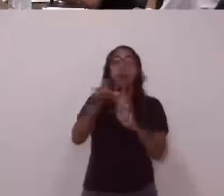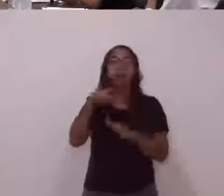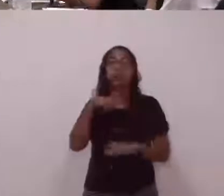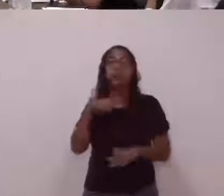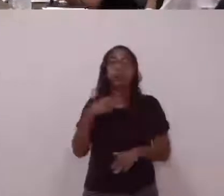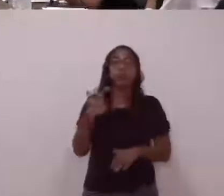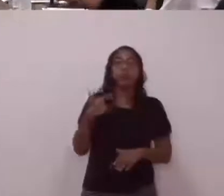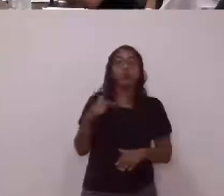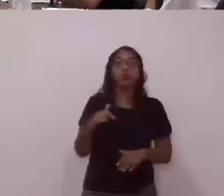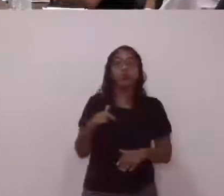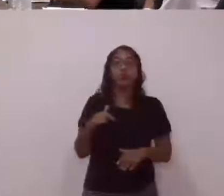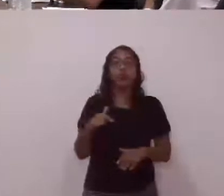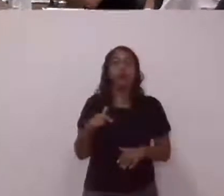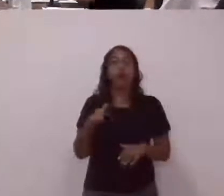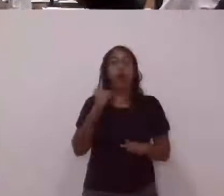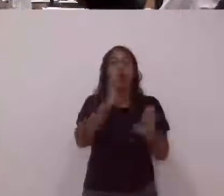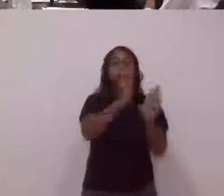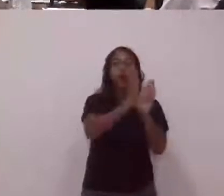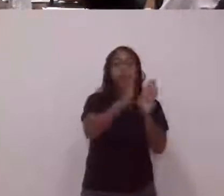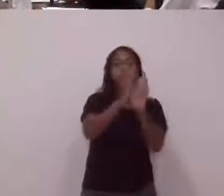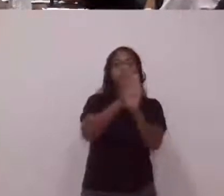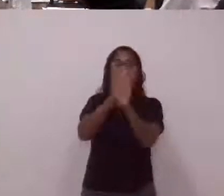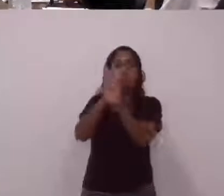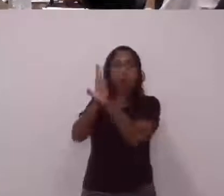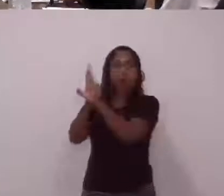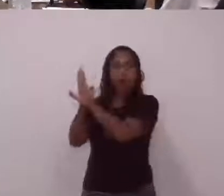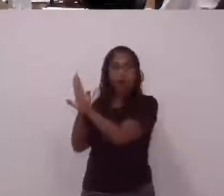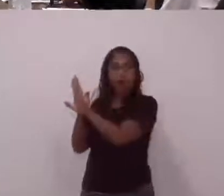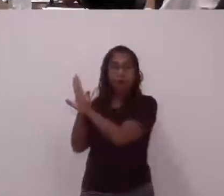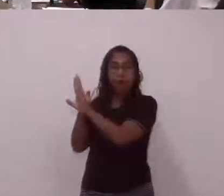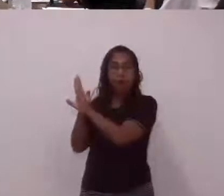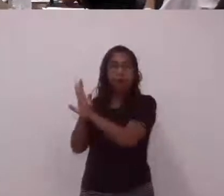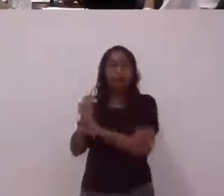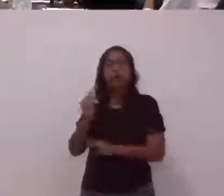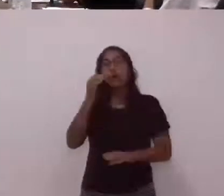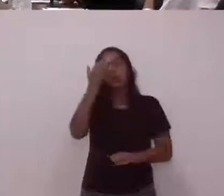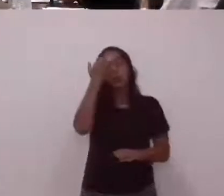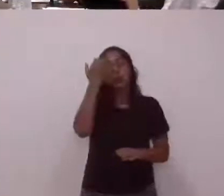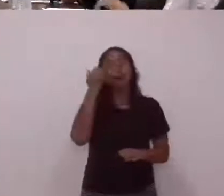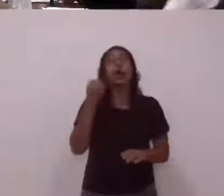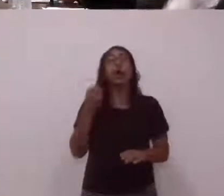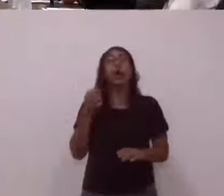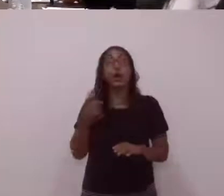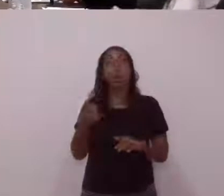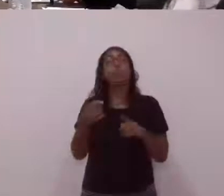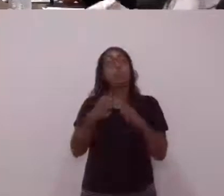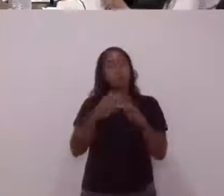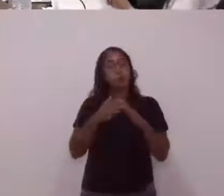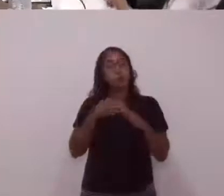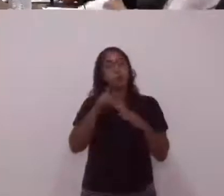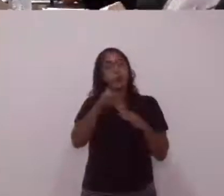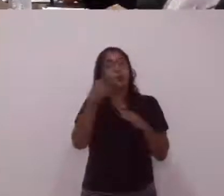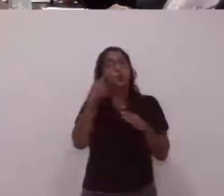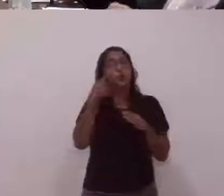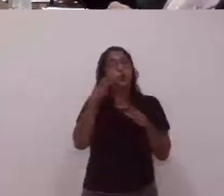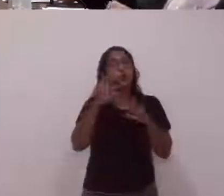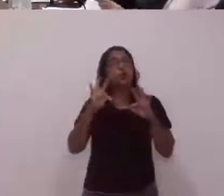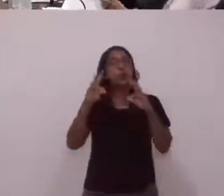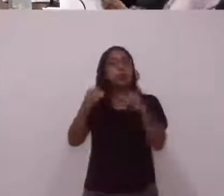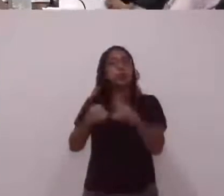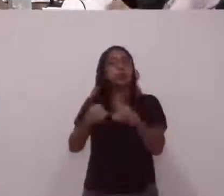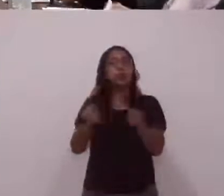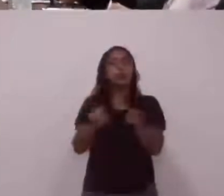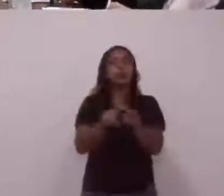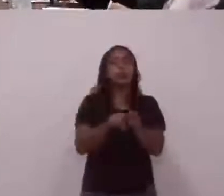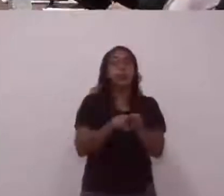identificadores destas e a corretora que a custódia. Requer ofício-se à Marinha